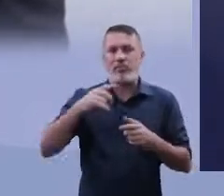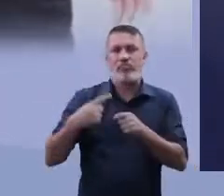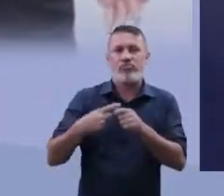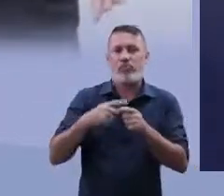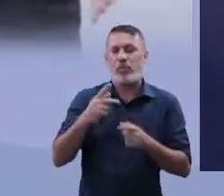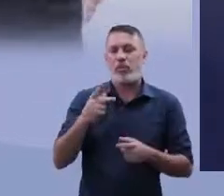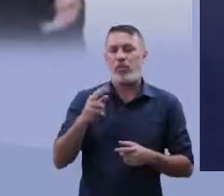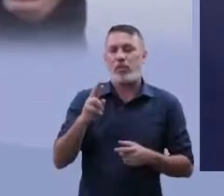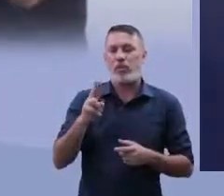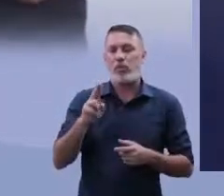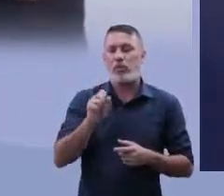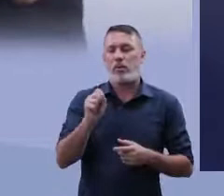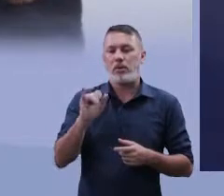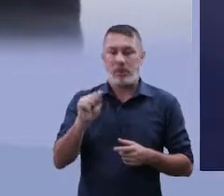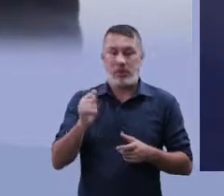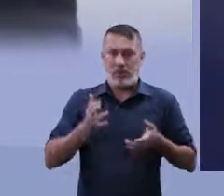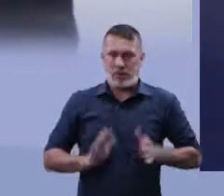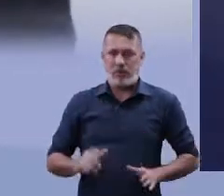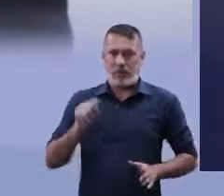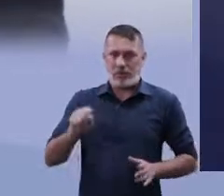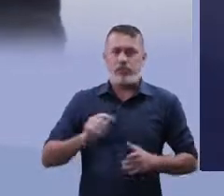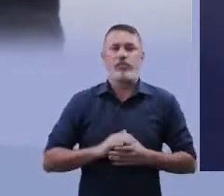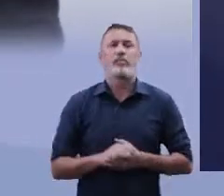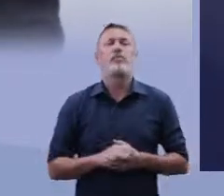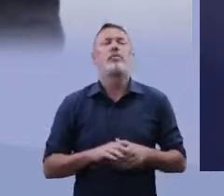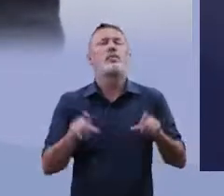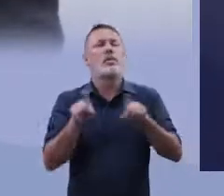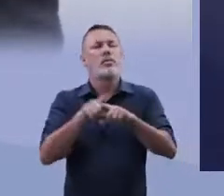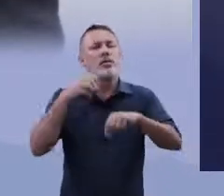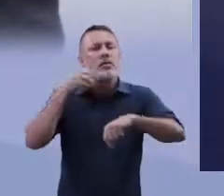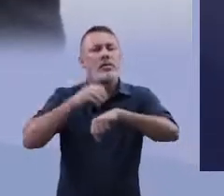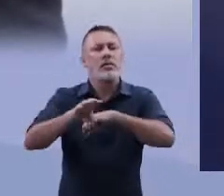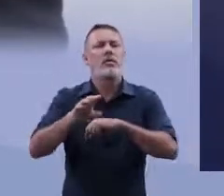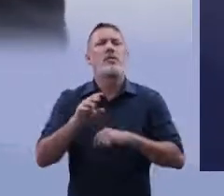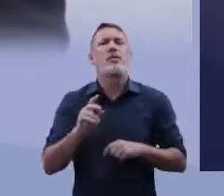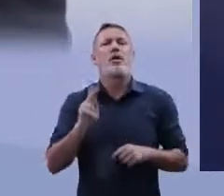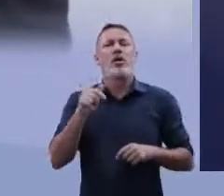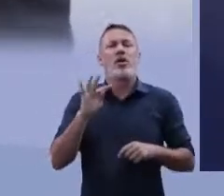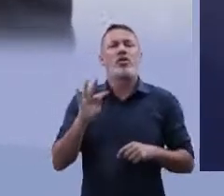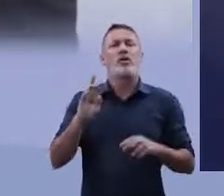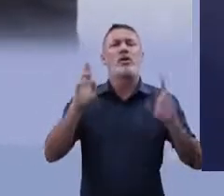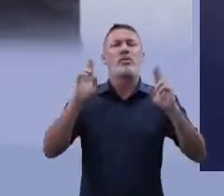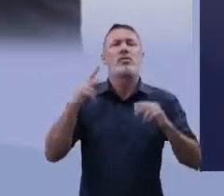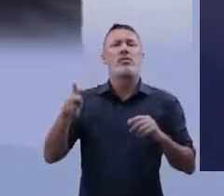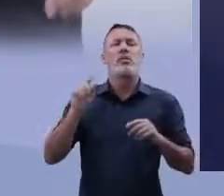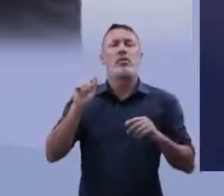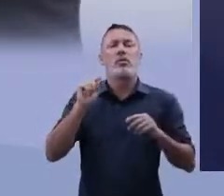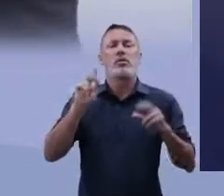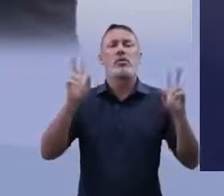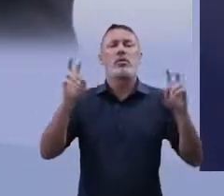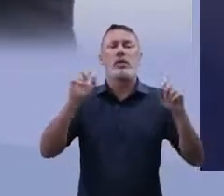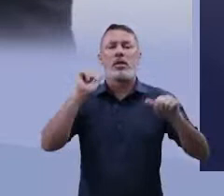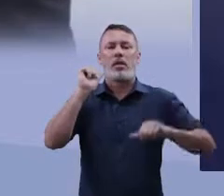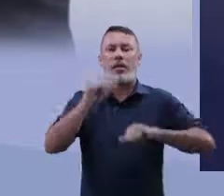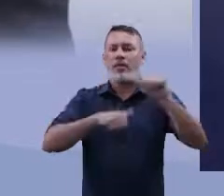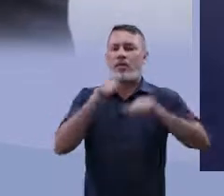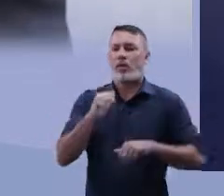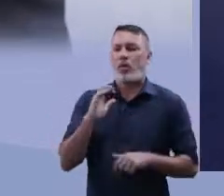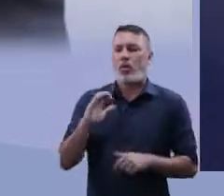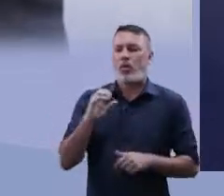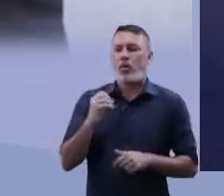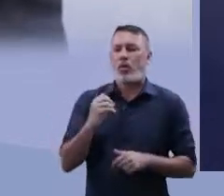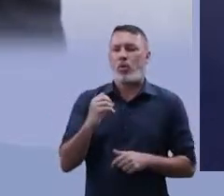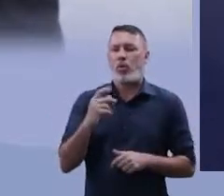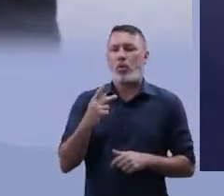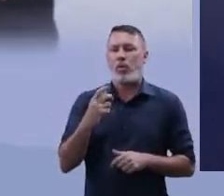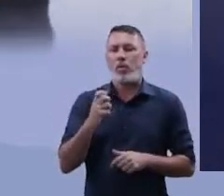região hoje que pertence à Alemanha. Falamos também que Kant foi responsável por aquilo que foi conhecido como a Revolução Copernicana. O